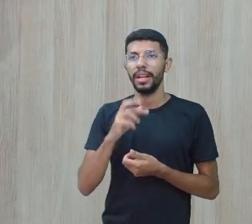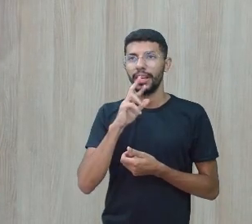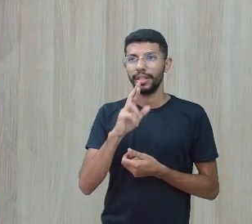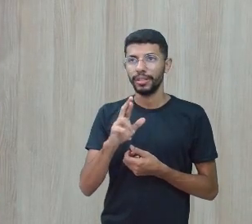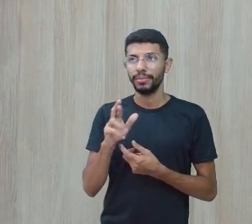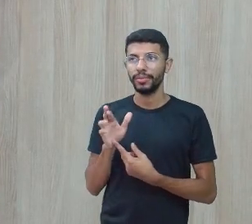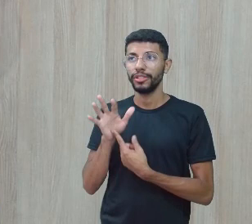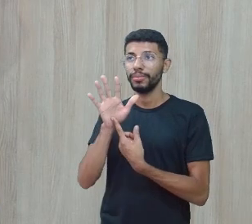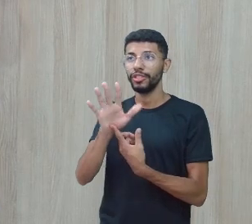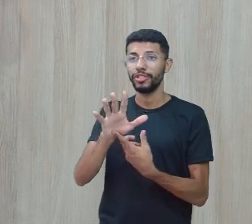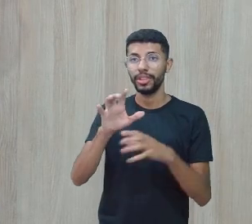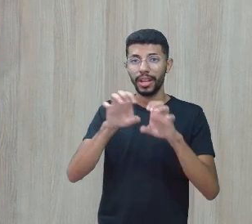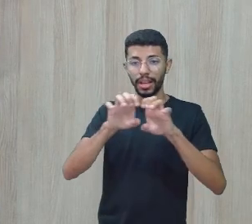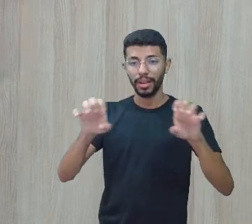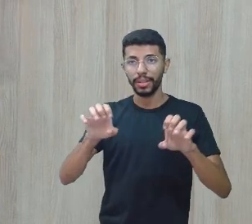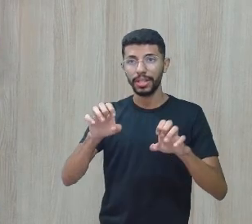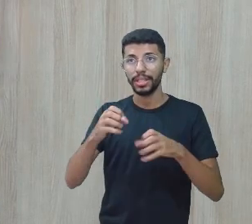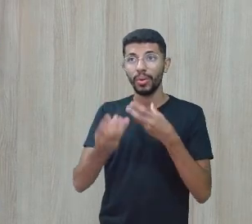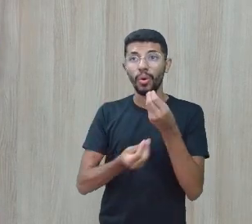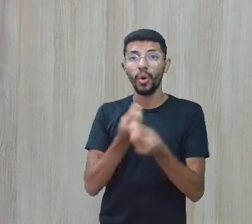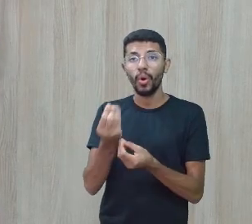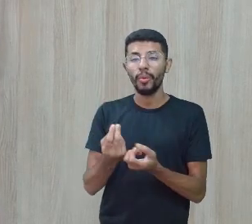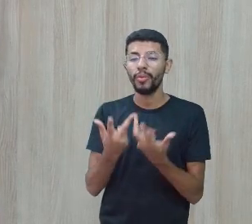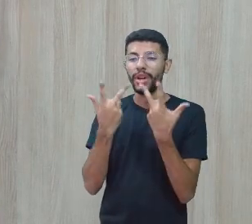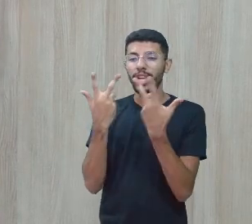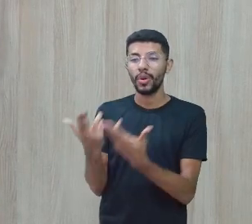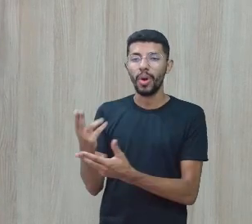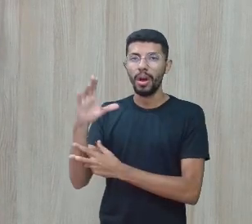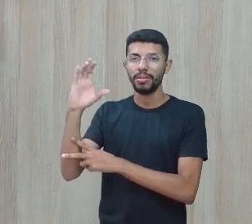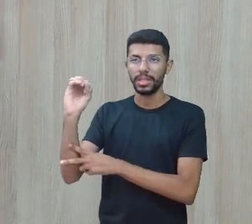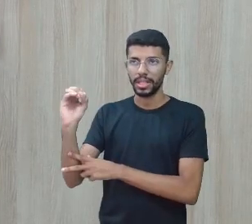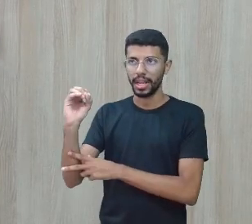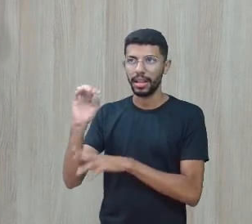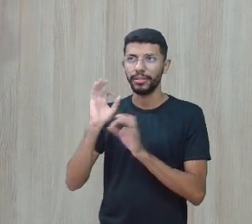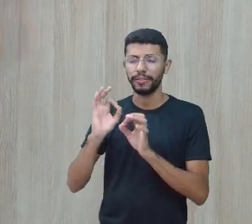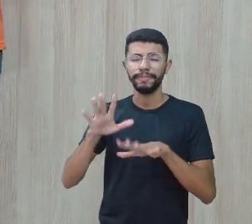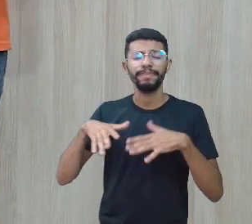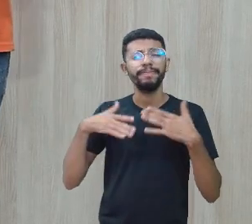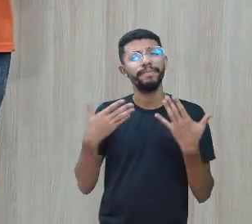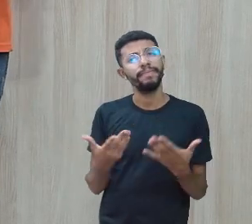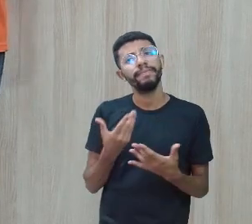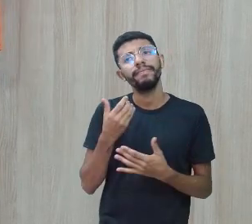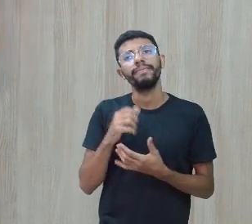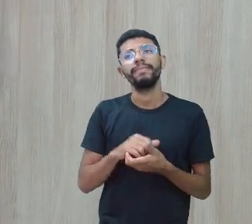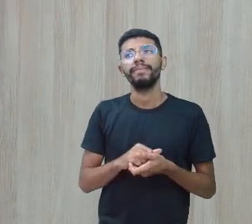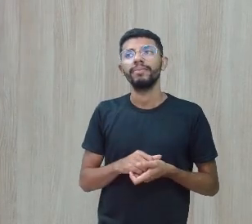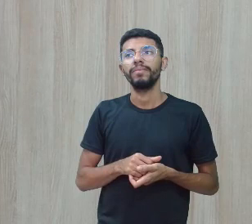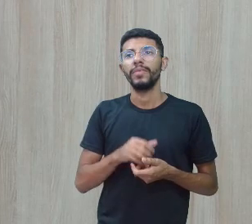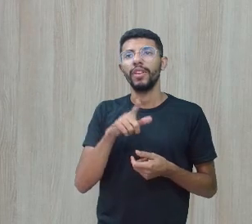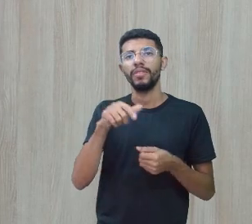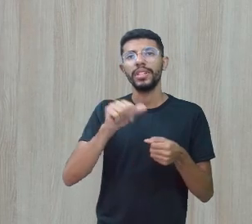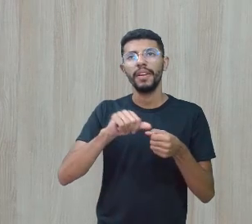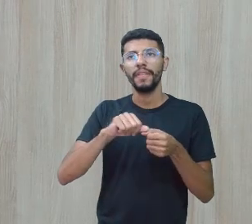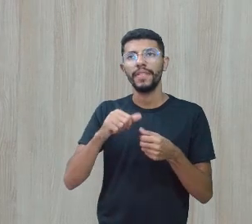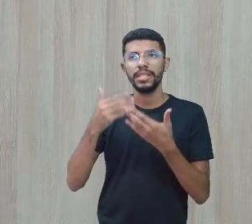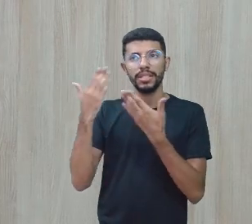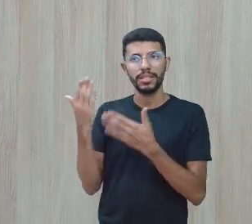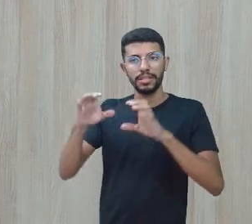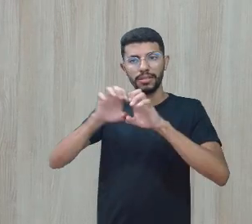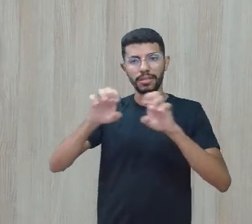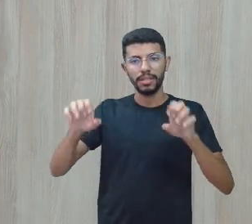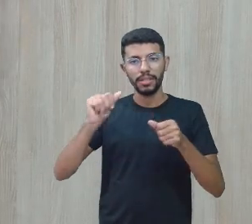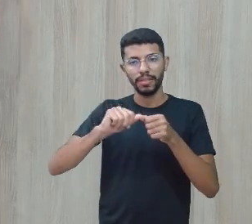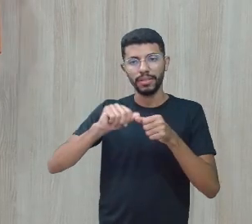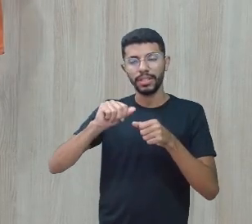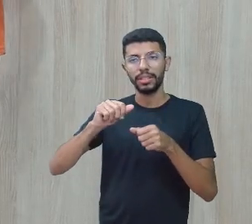trazer essa expressão igual a zero, tá? Então, para você fazer essa expressão virar uma